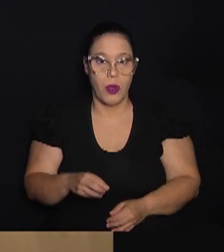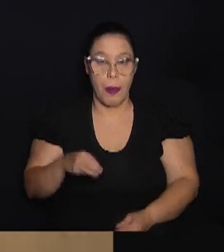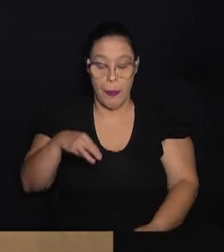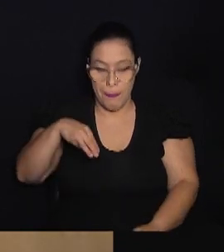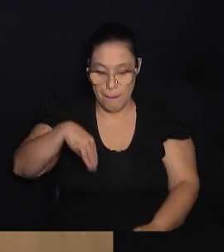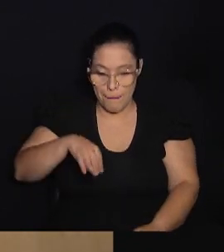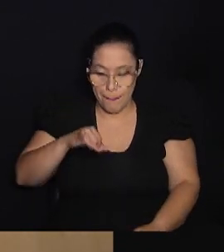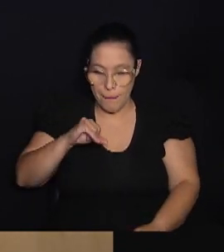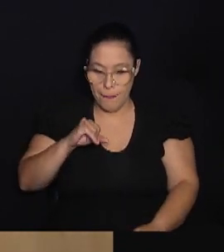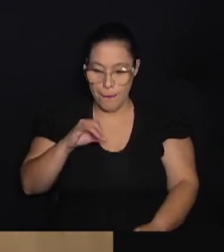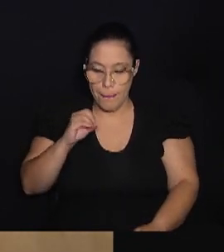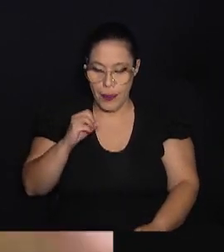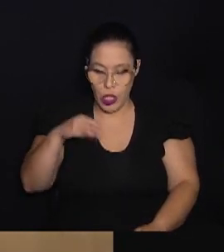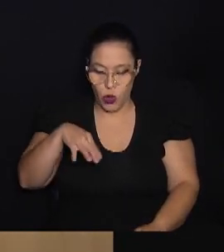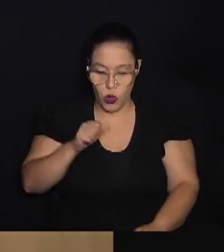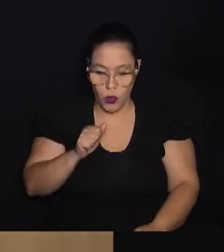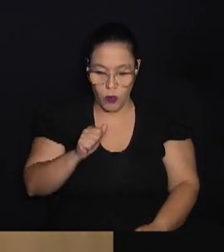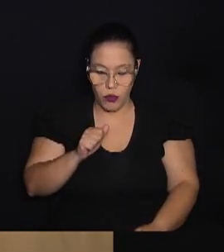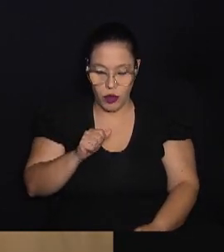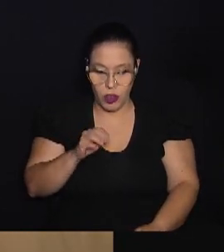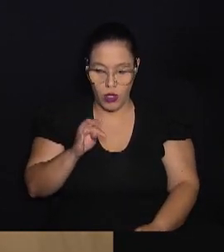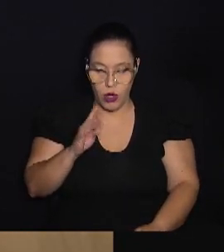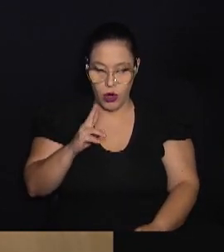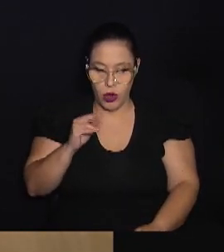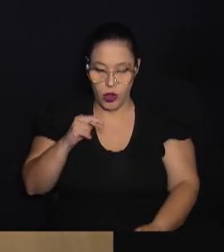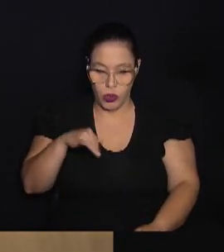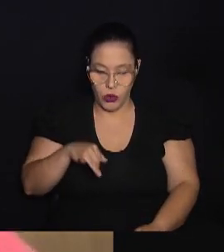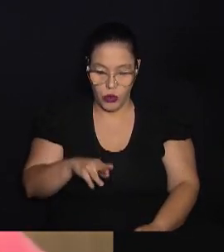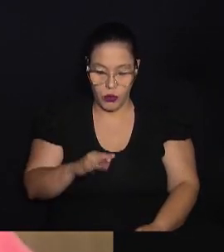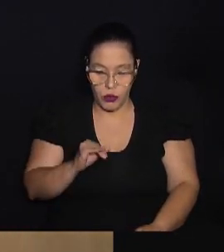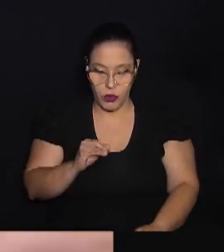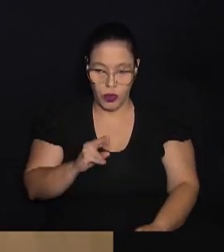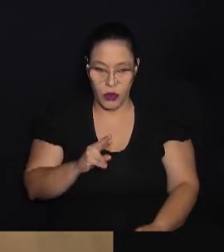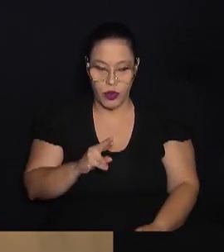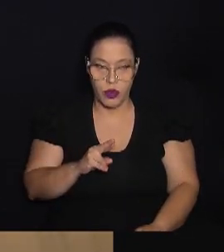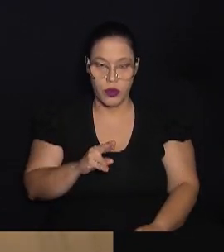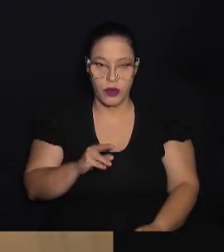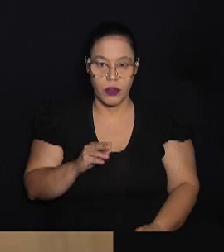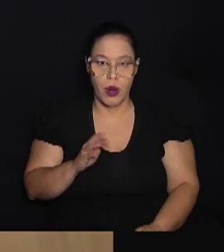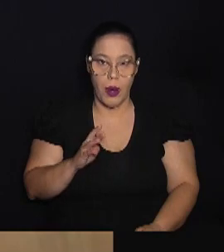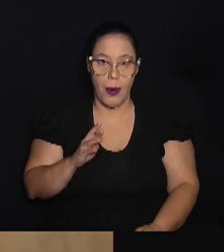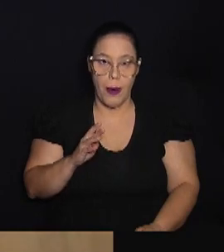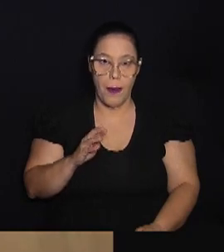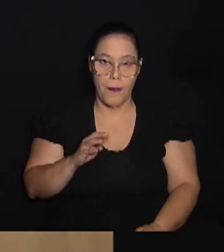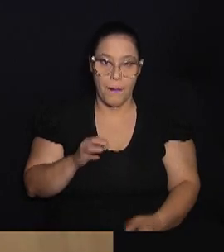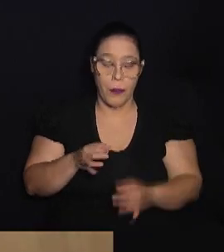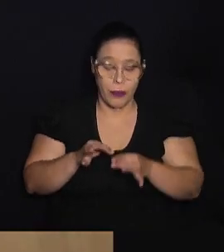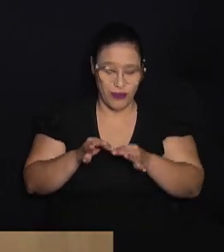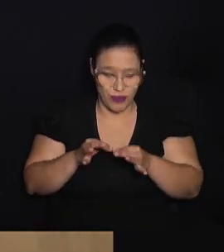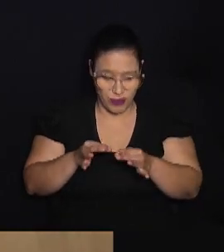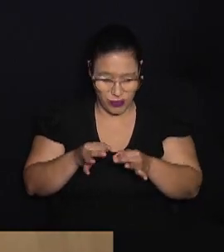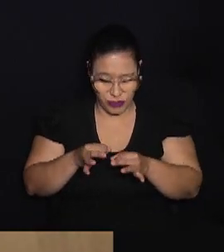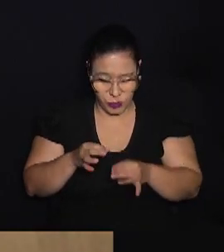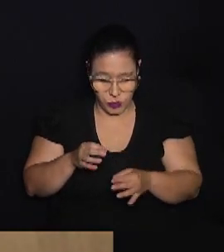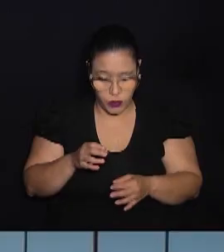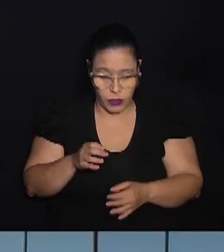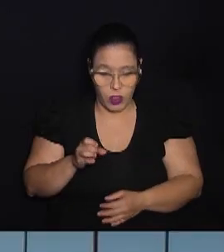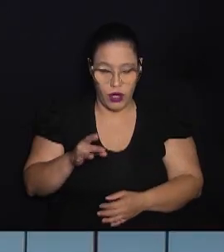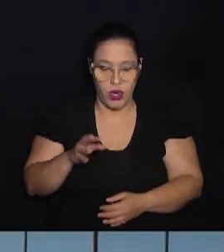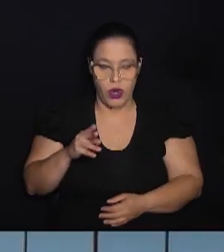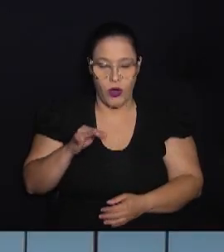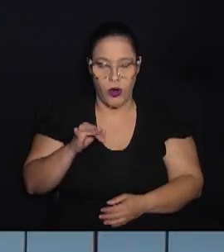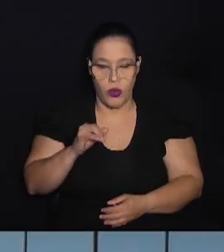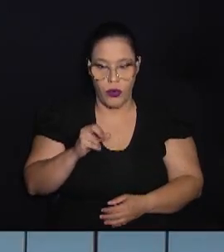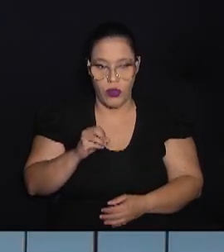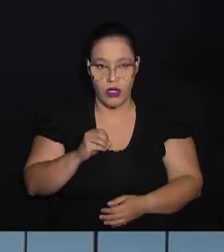não transforma para maligno, e a síndrome do ovário policístico pode sim dar um aumento do risco do câncer de endométrio. No